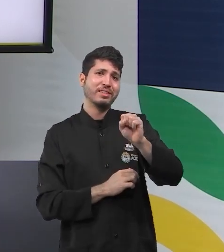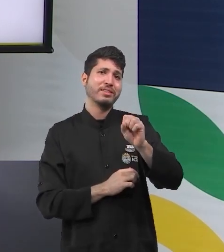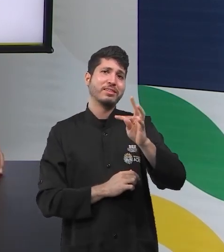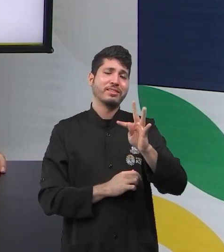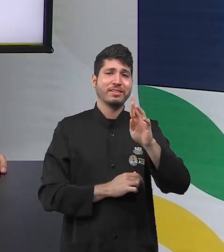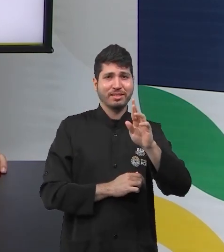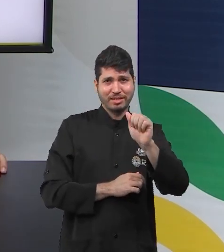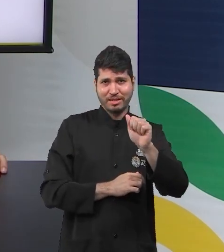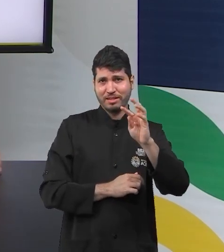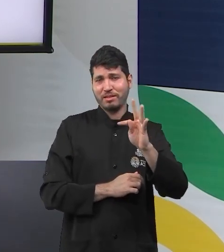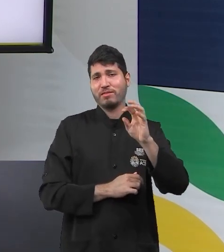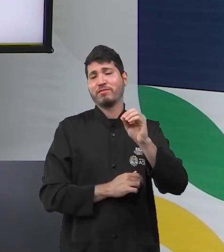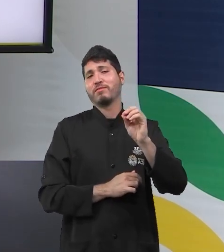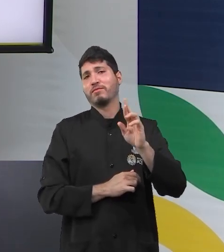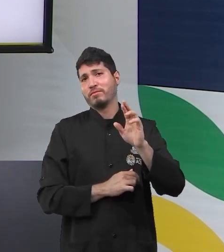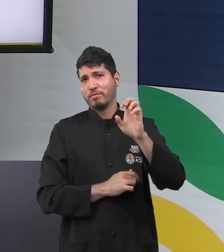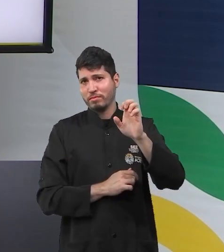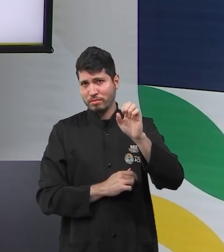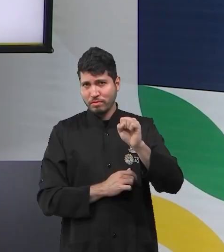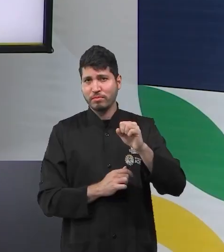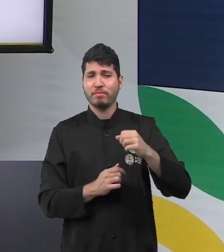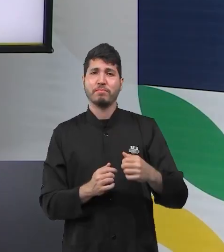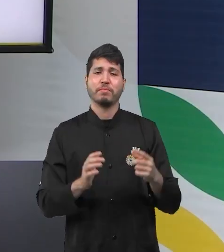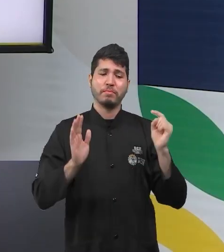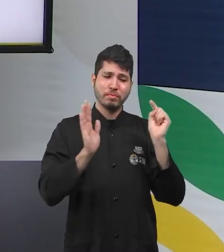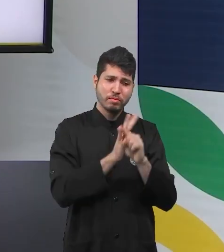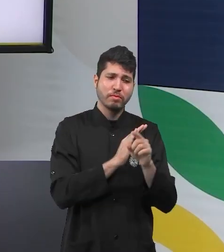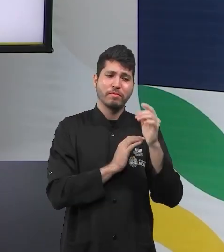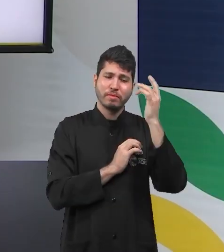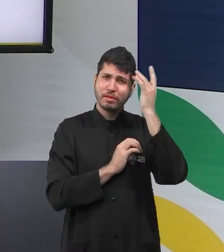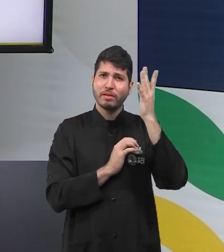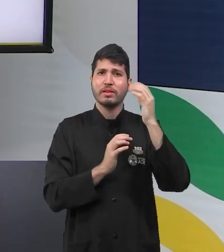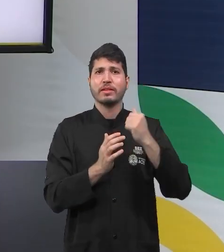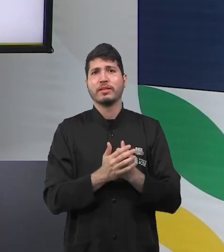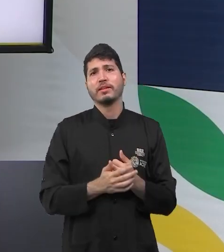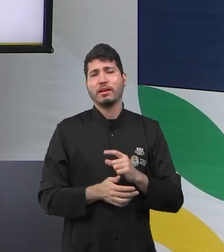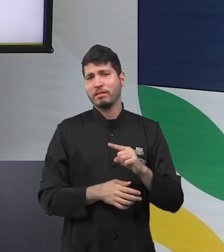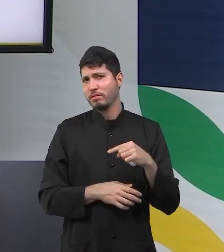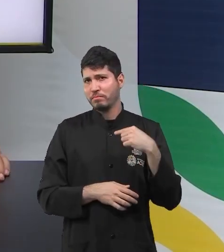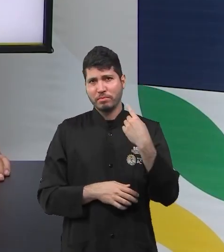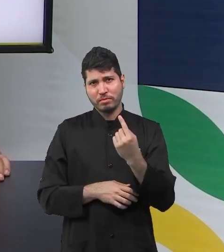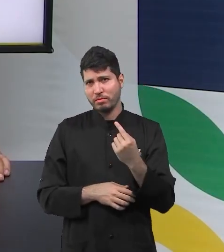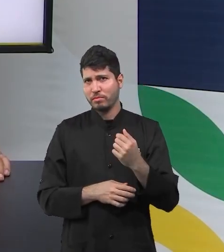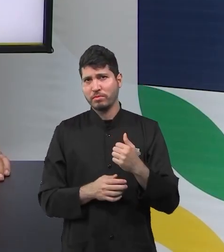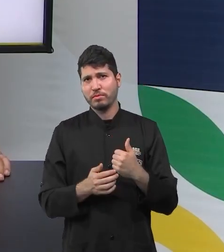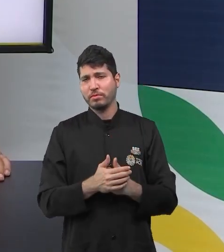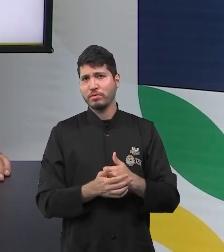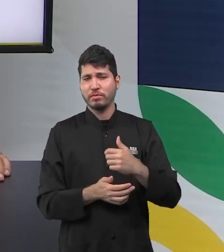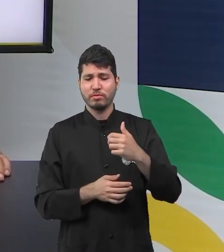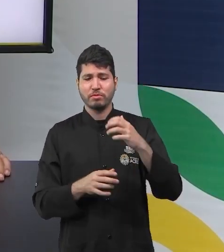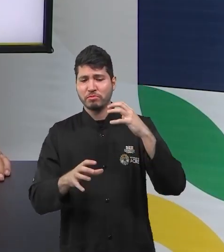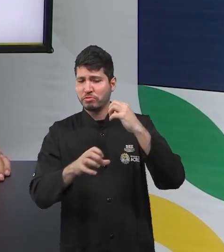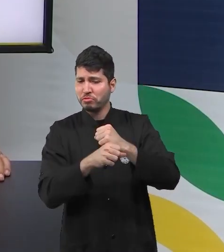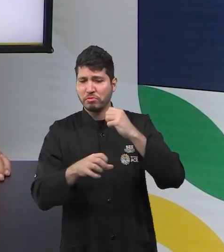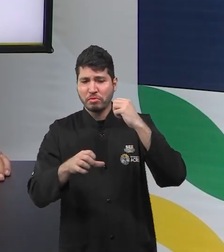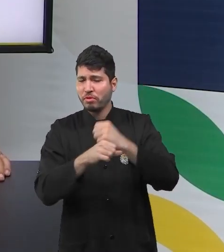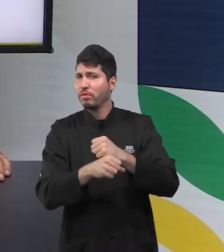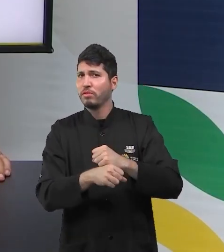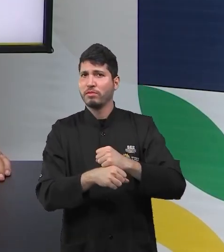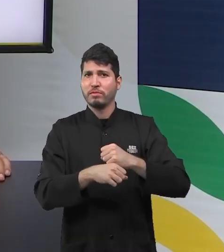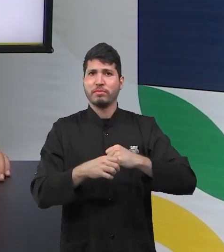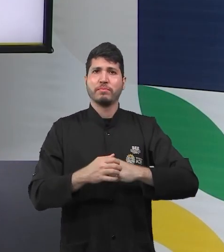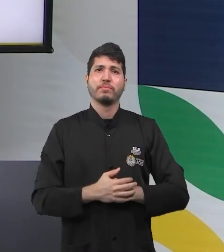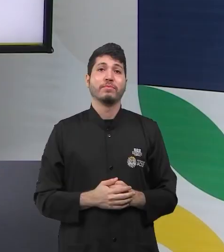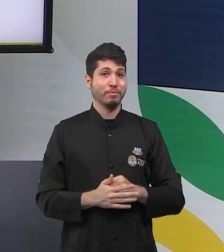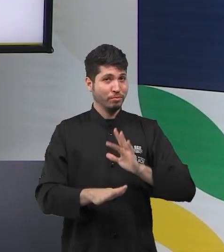não errar esse tipo de questão. Uma questão fácil, só somar 18 mais 12 depois, que dá igual a 30, e você errando por